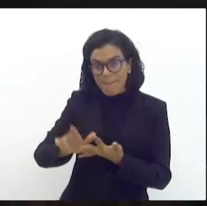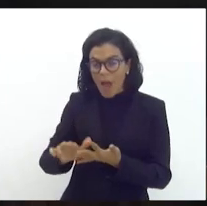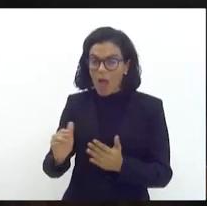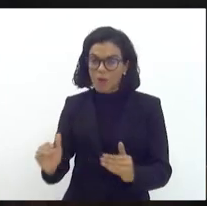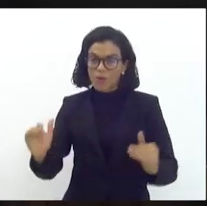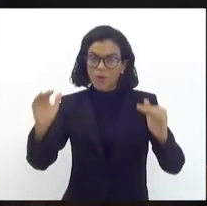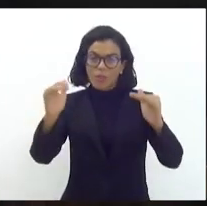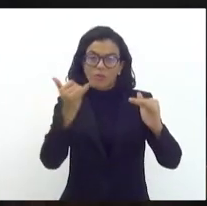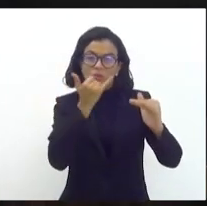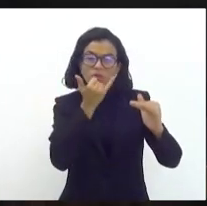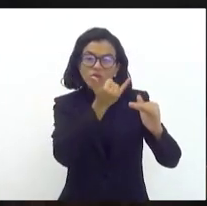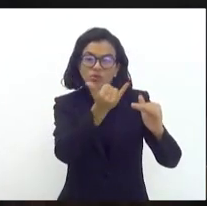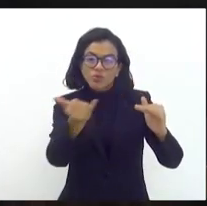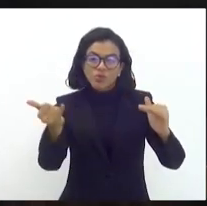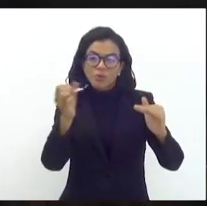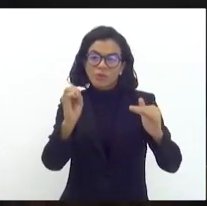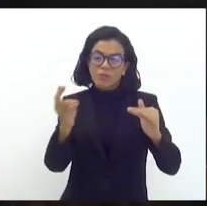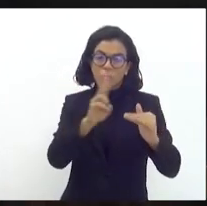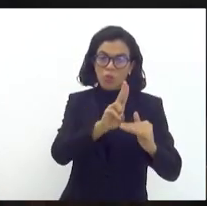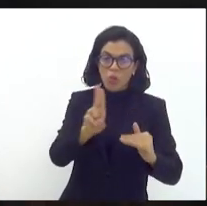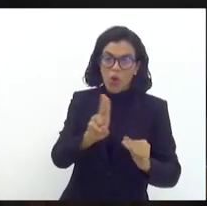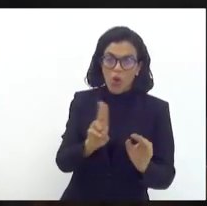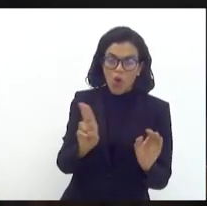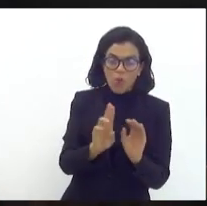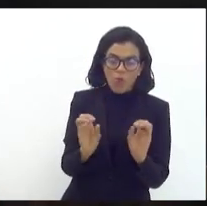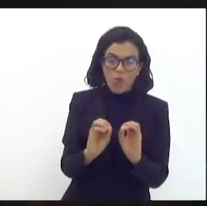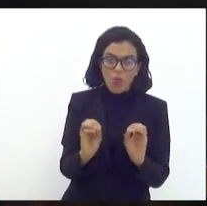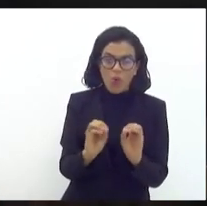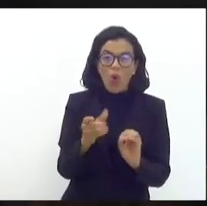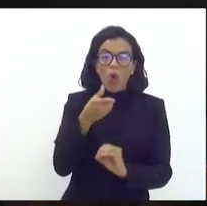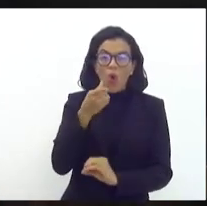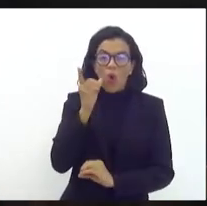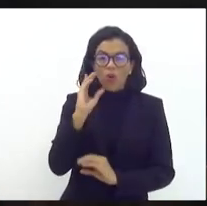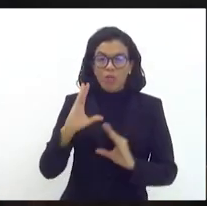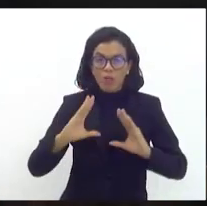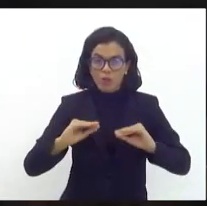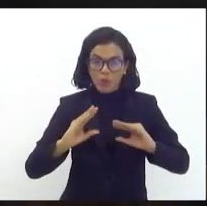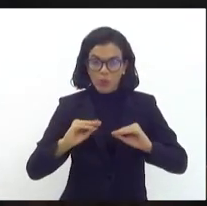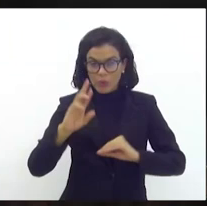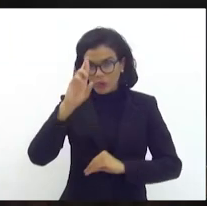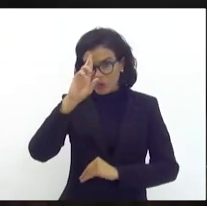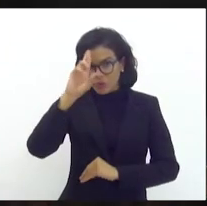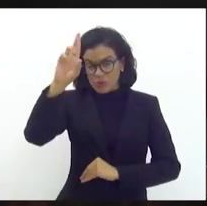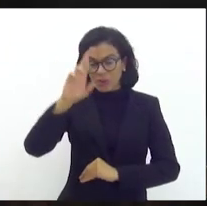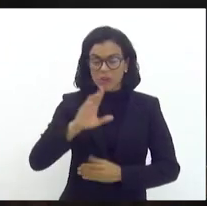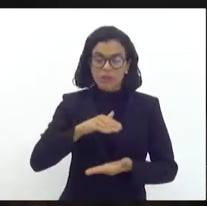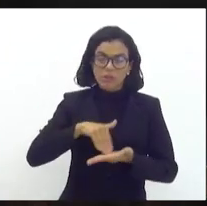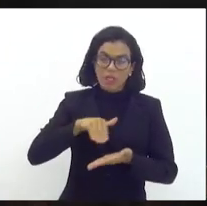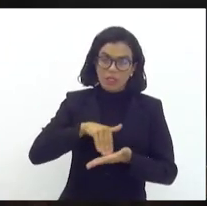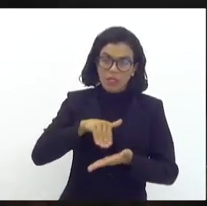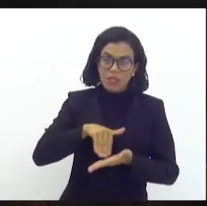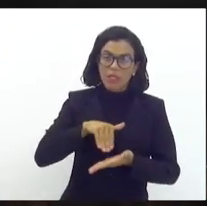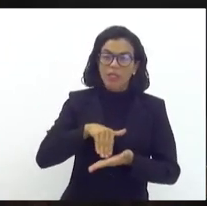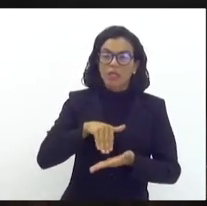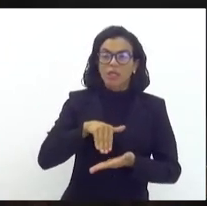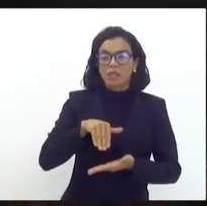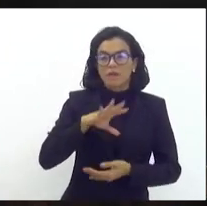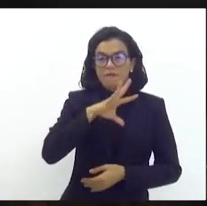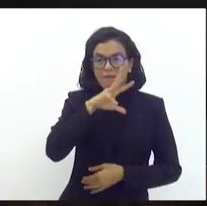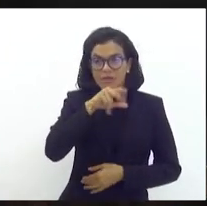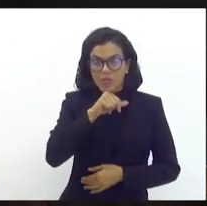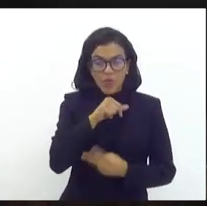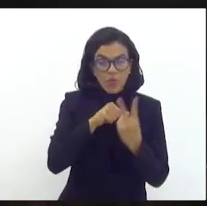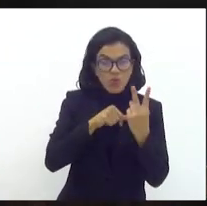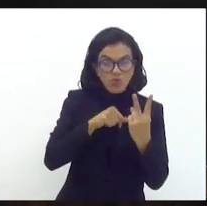peço desculpa é a gente ontem à noite recebeu uma ligação do chefe de gabinete da secretaria de fazenda solicitando que os dois